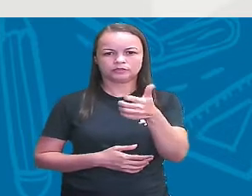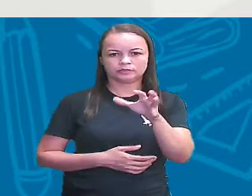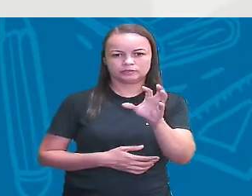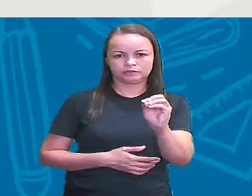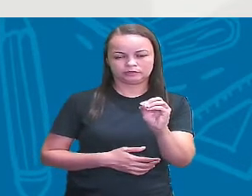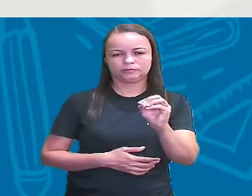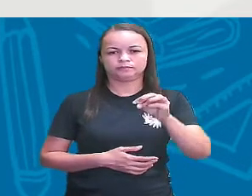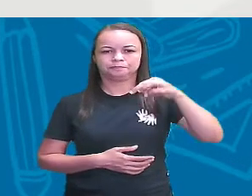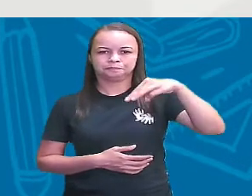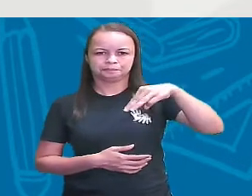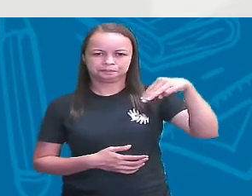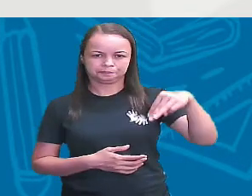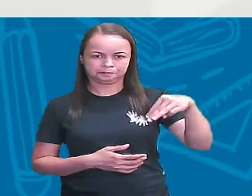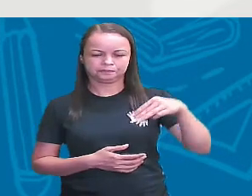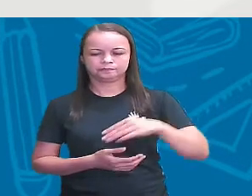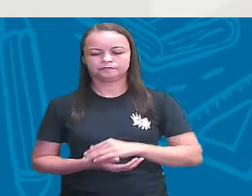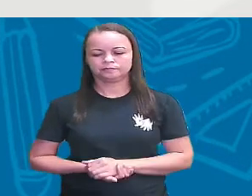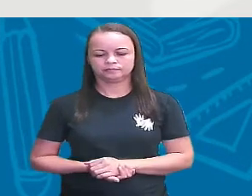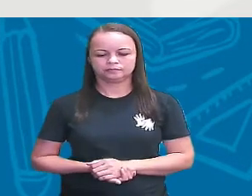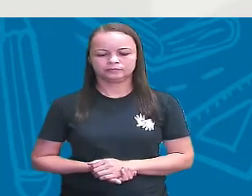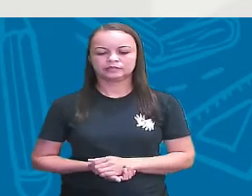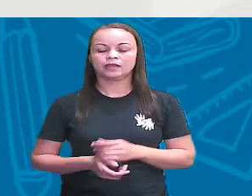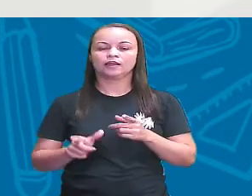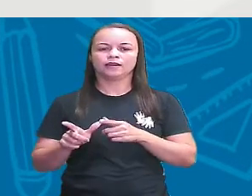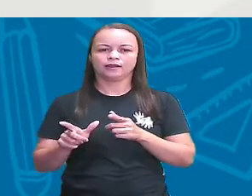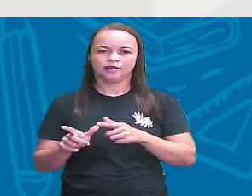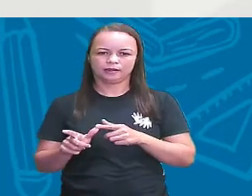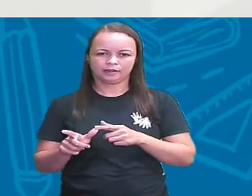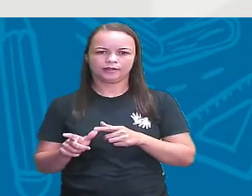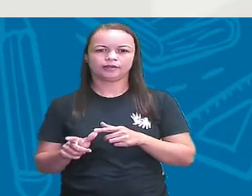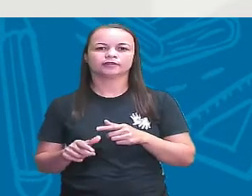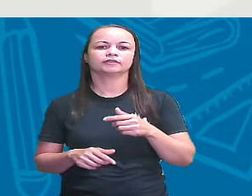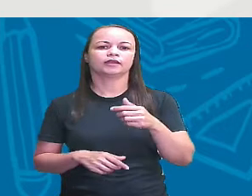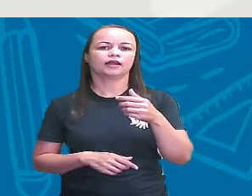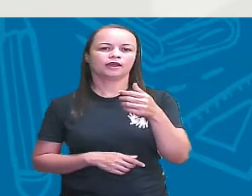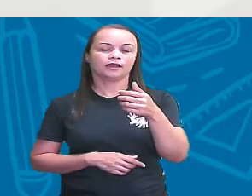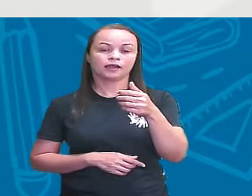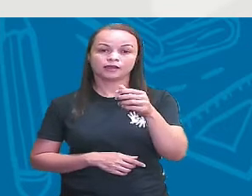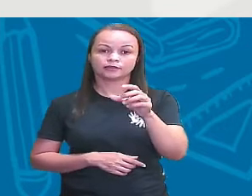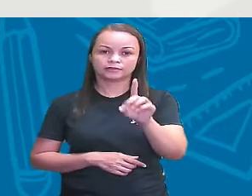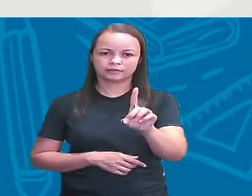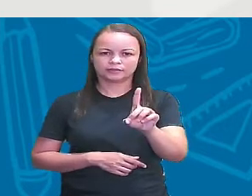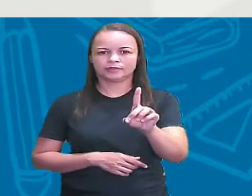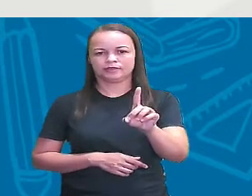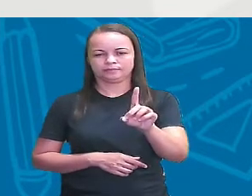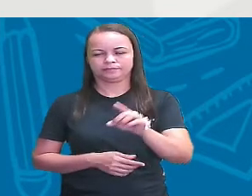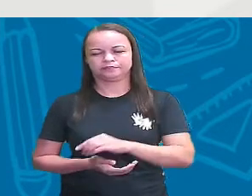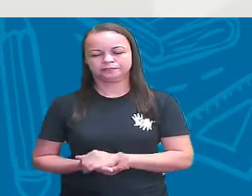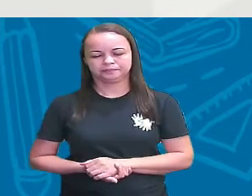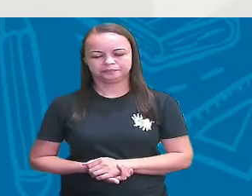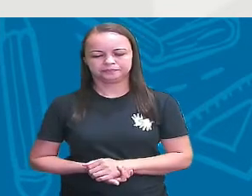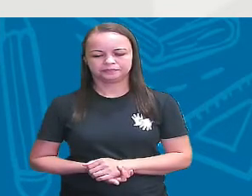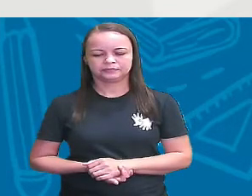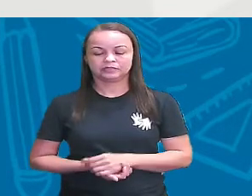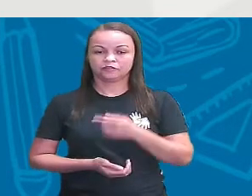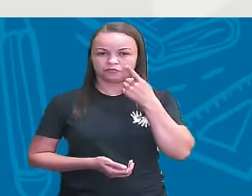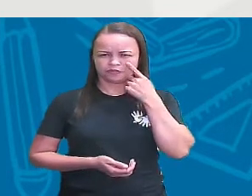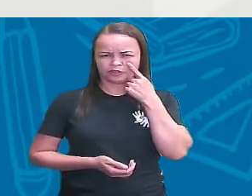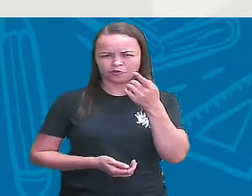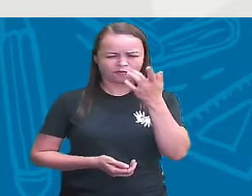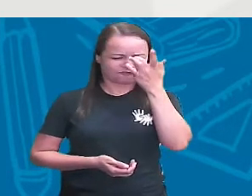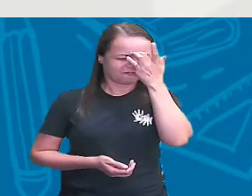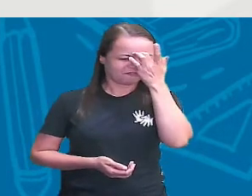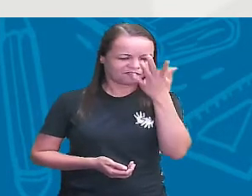4.810 milímetros. Letra D de dado. Viram como é bem